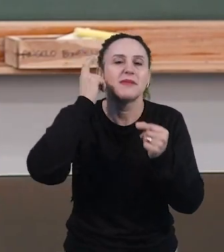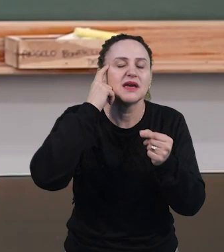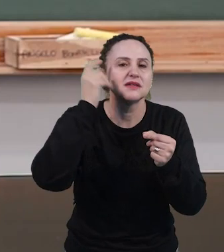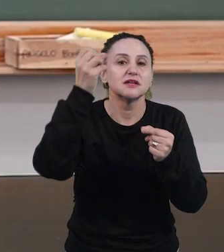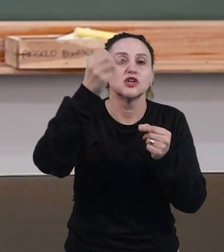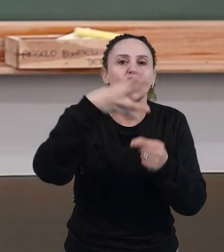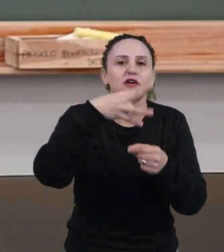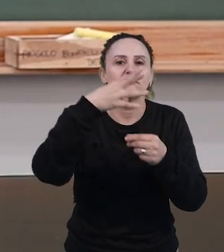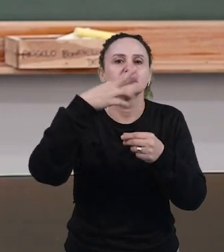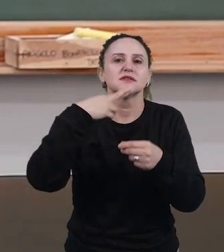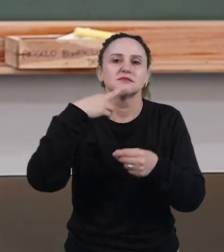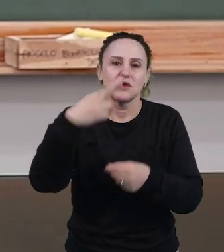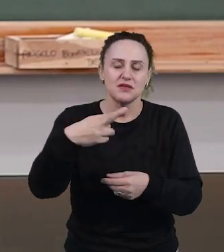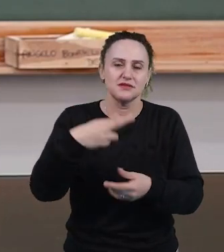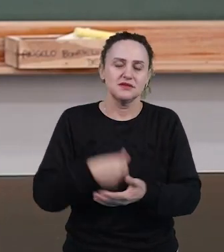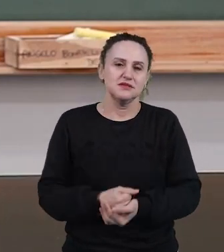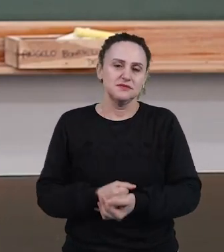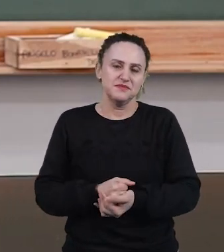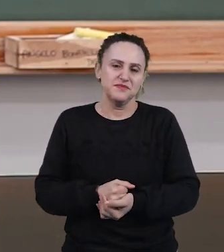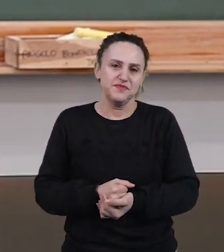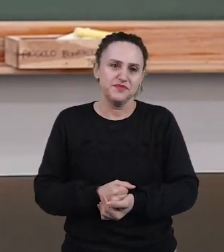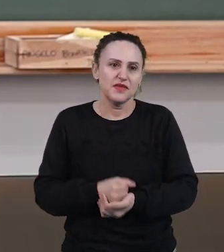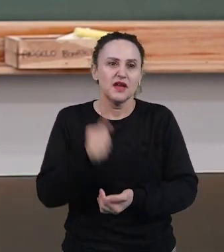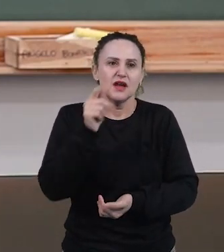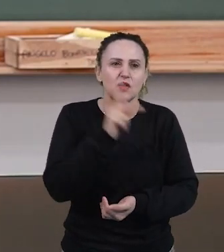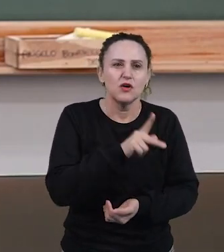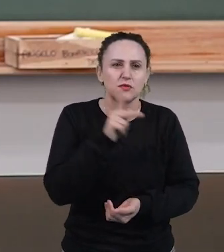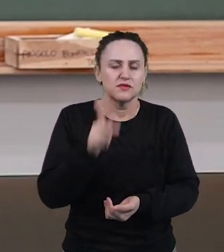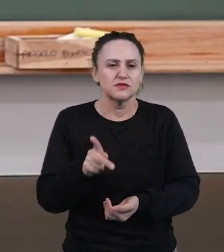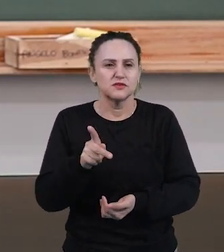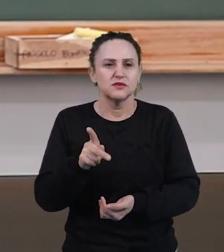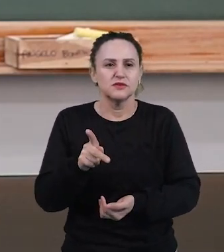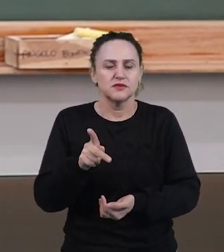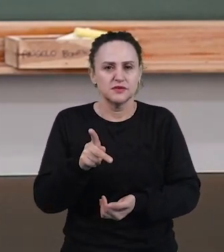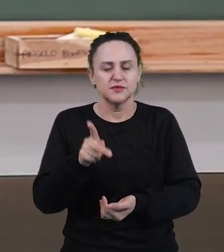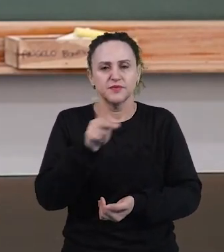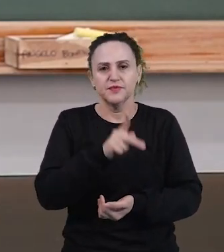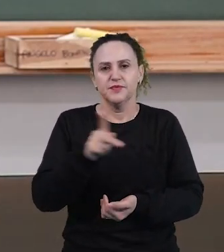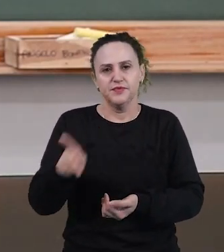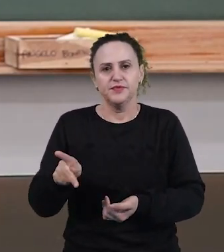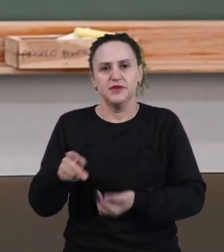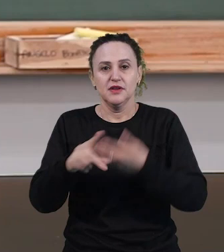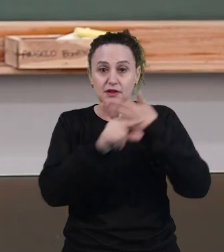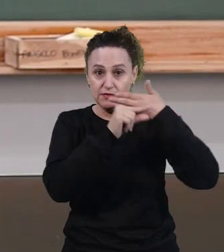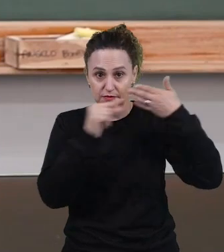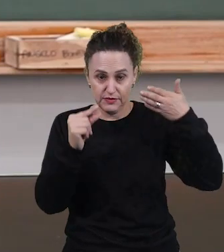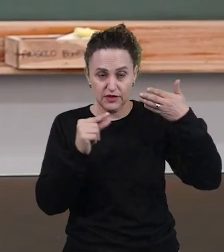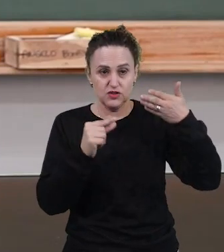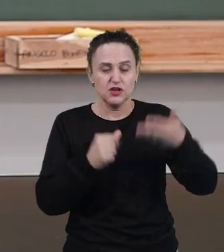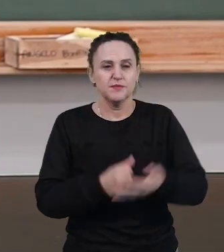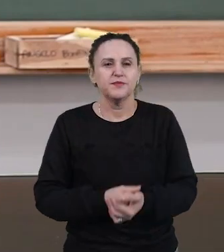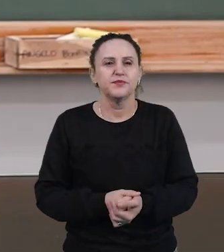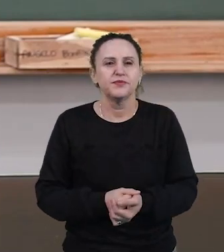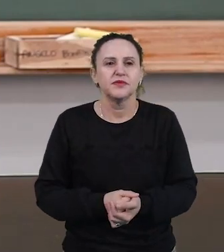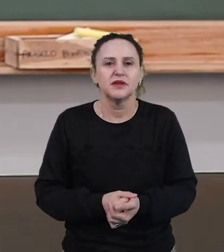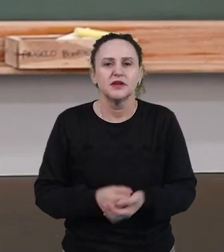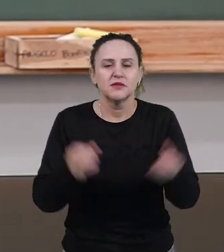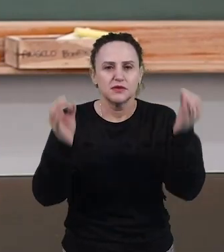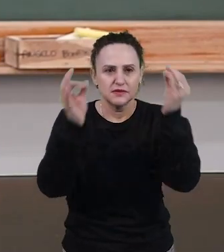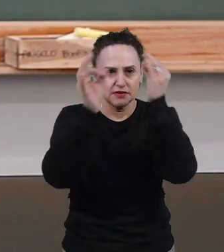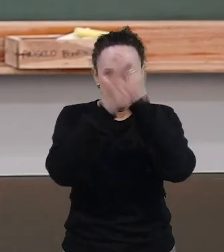né? O professor para o Piaget, e aí para nós fecharmos a questão do